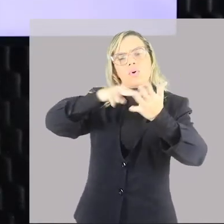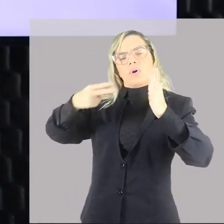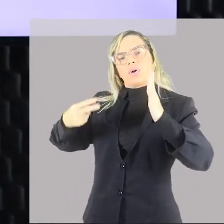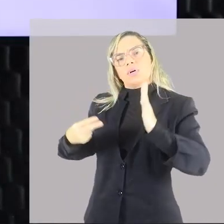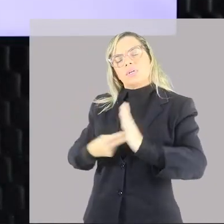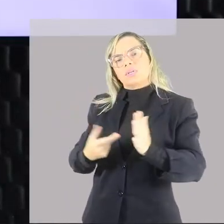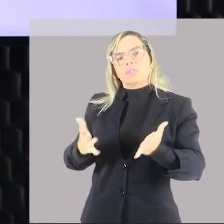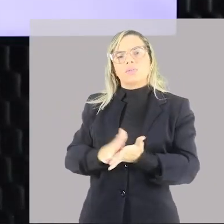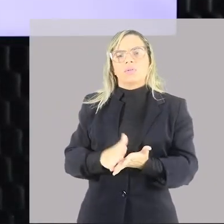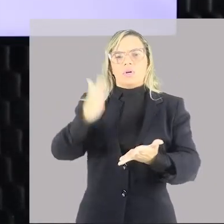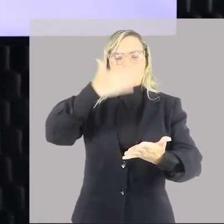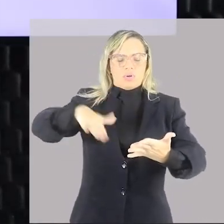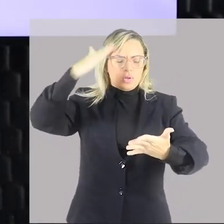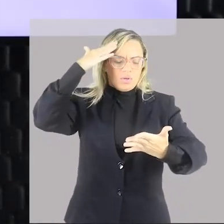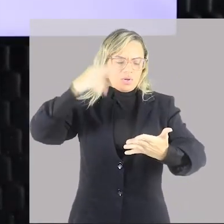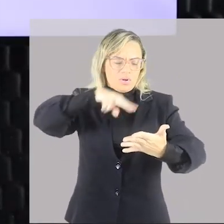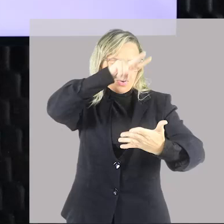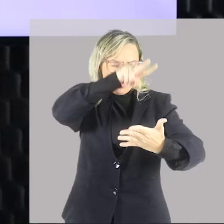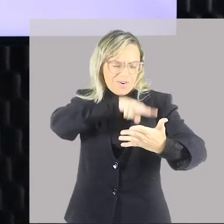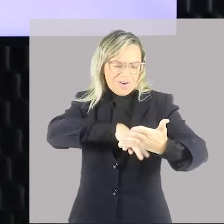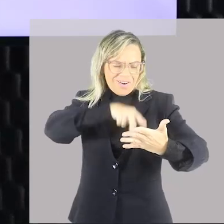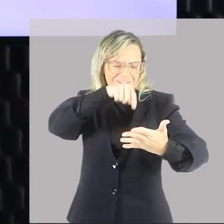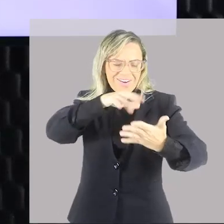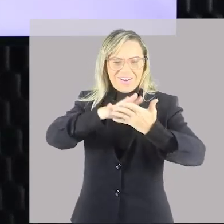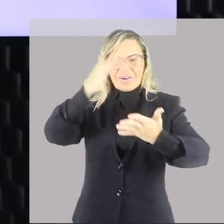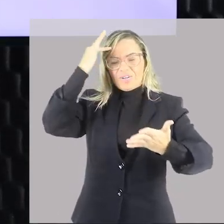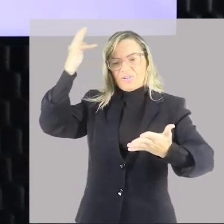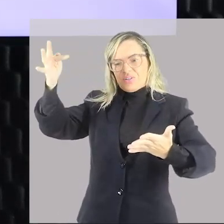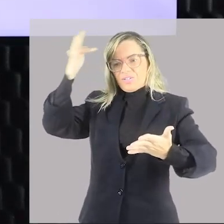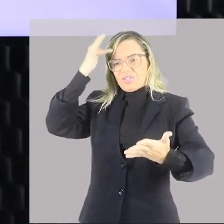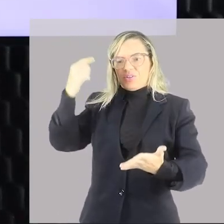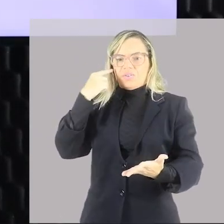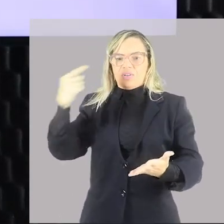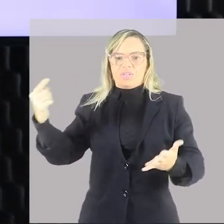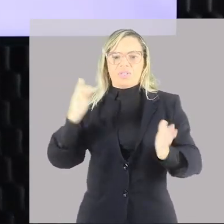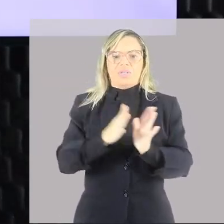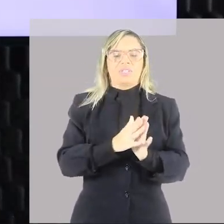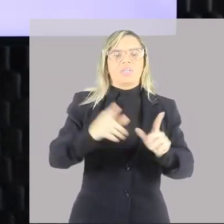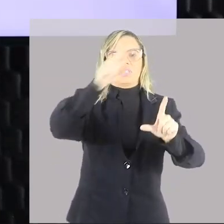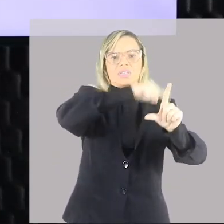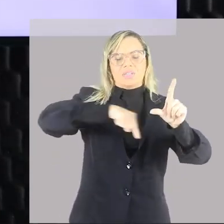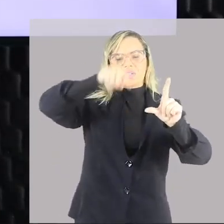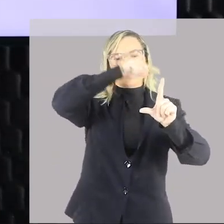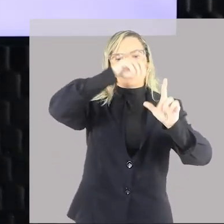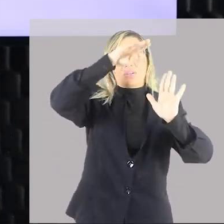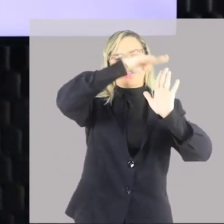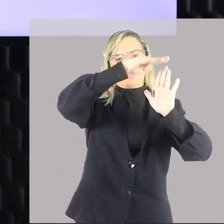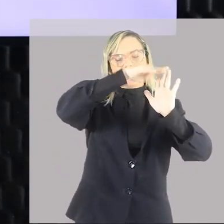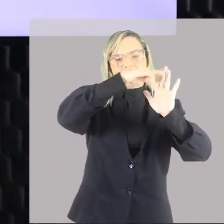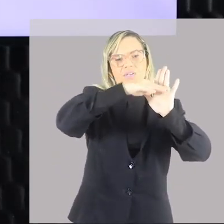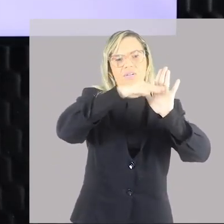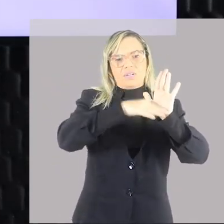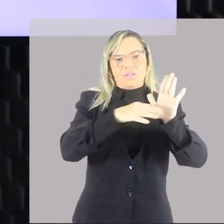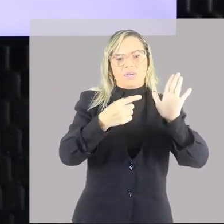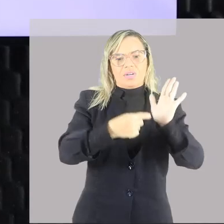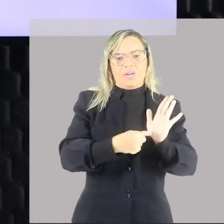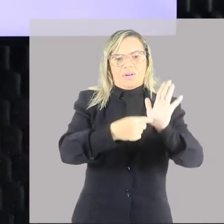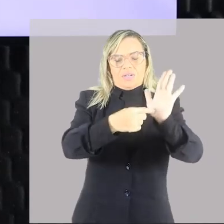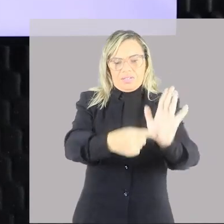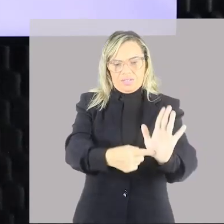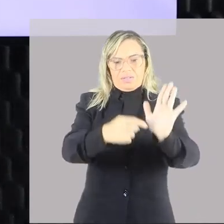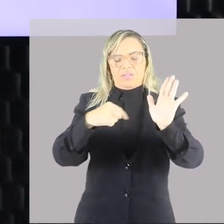uma interpretação para o que seria a filosofia, claro, a partir das alternativas que serão dispostas aqui para